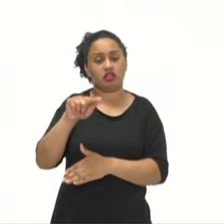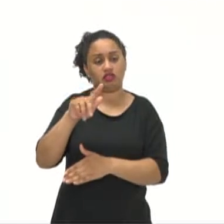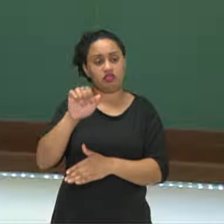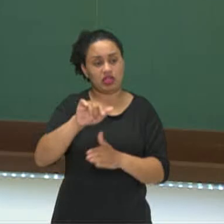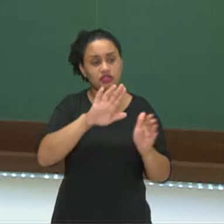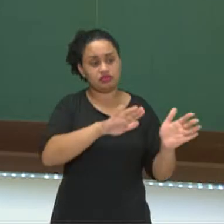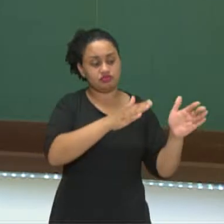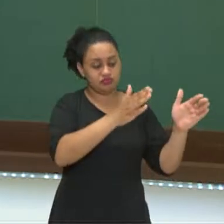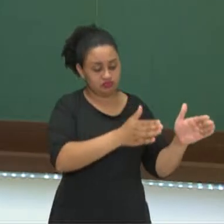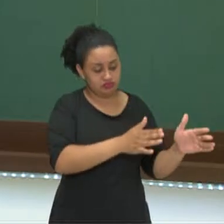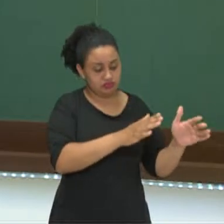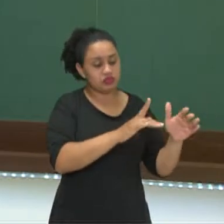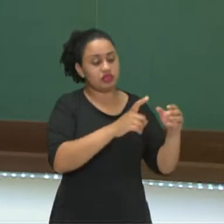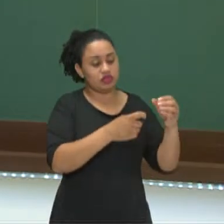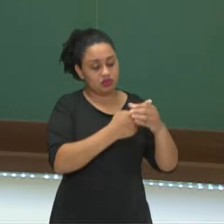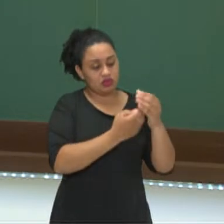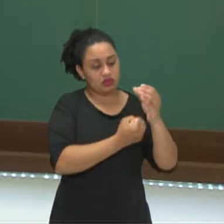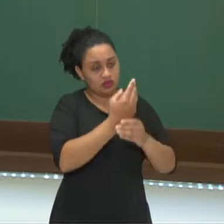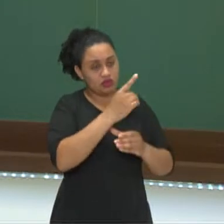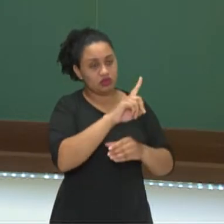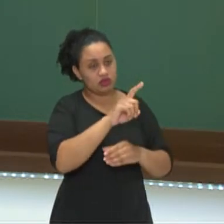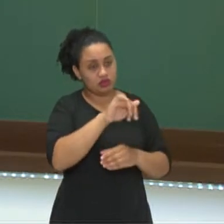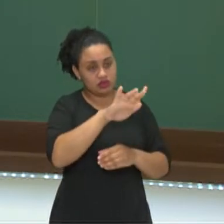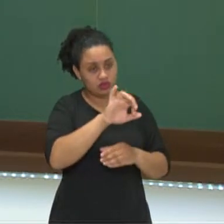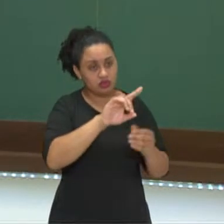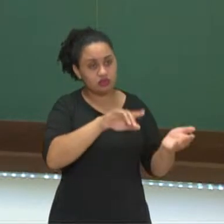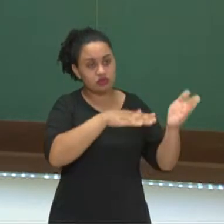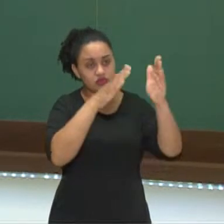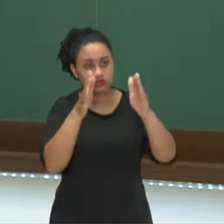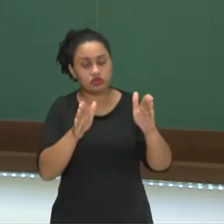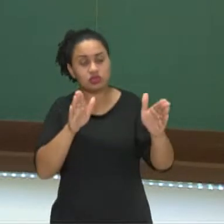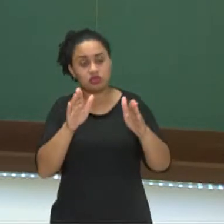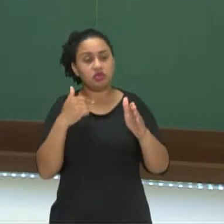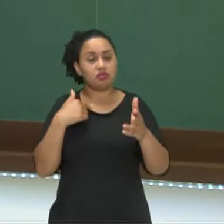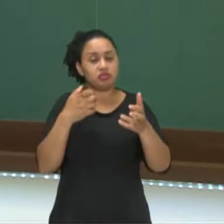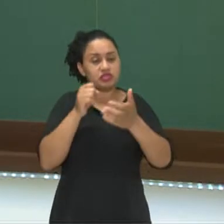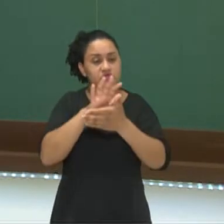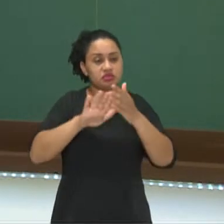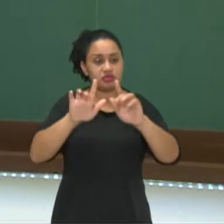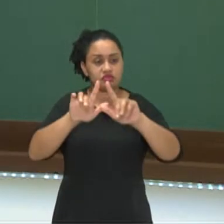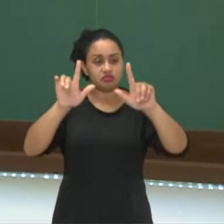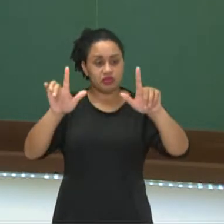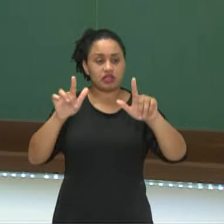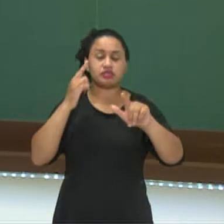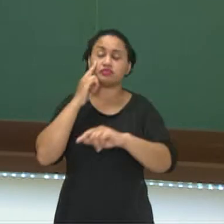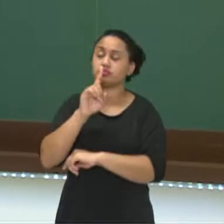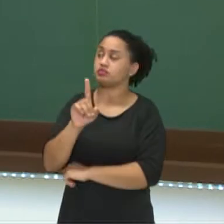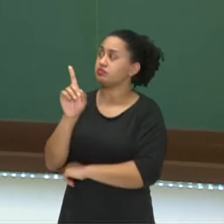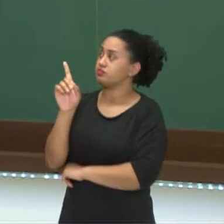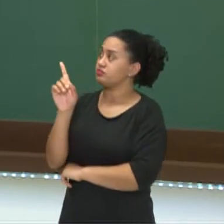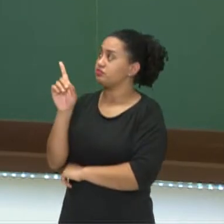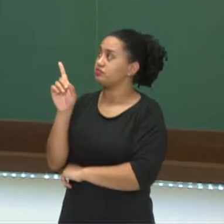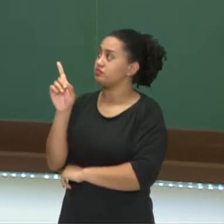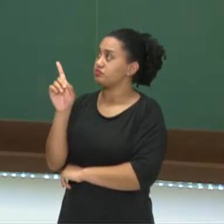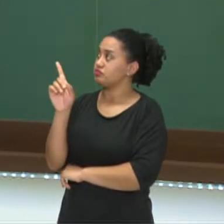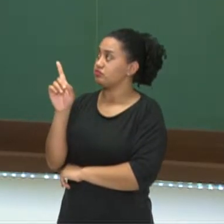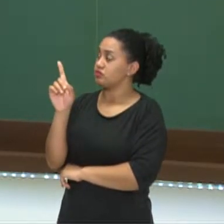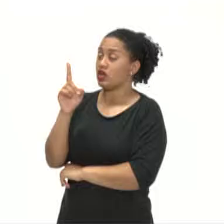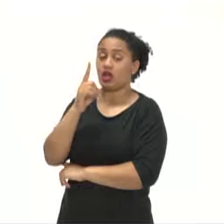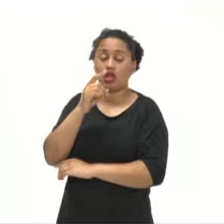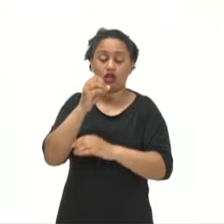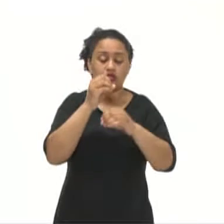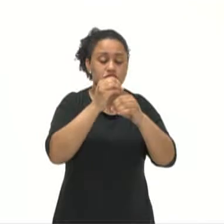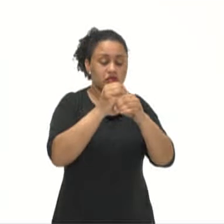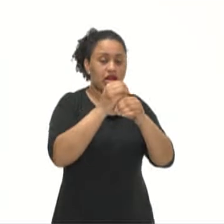etapa após a formação do zigoto, observe então aqui na imagem, esse zigoto se divide formando 2 células, depois